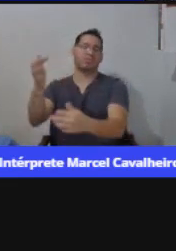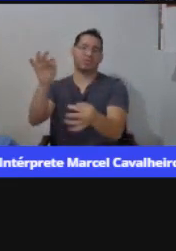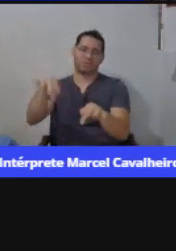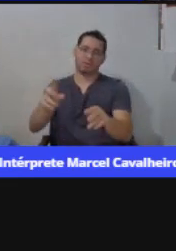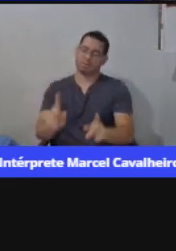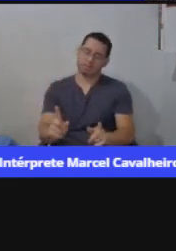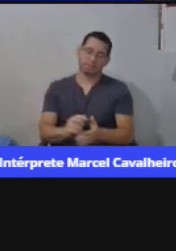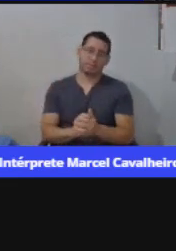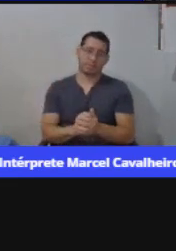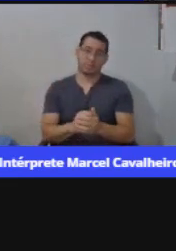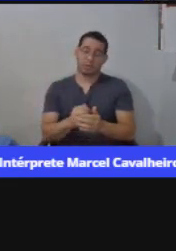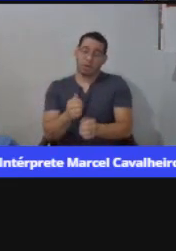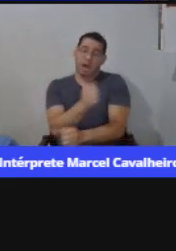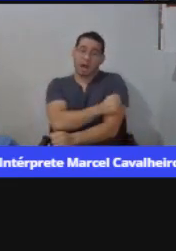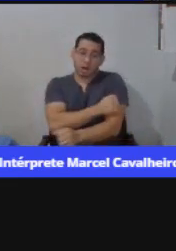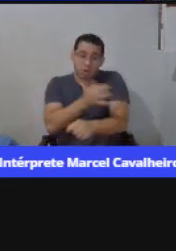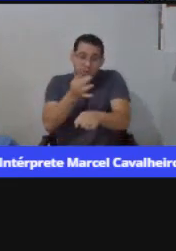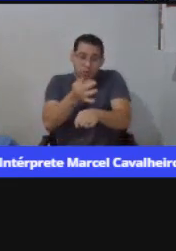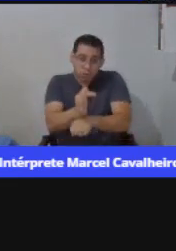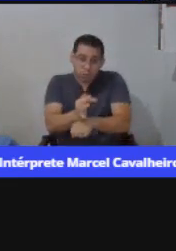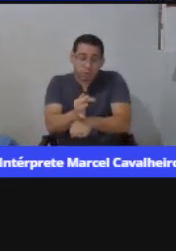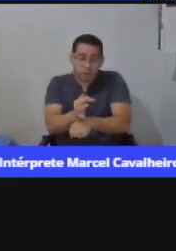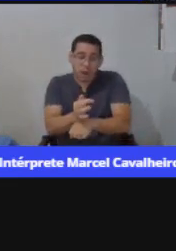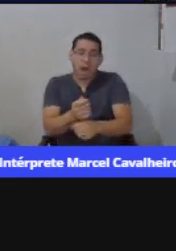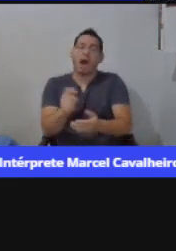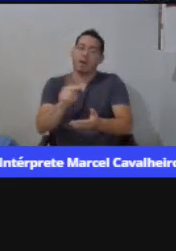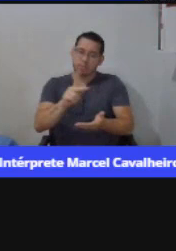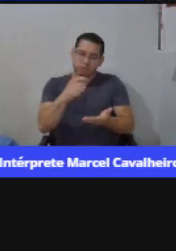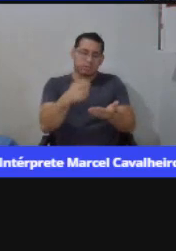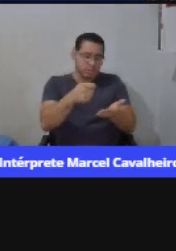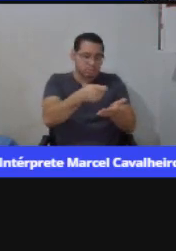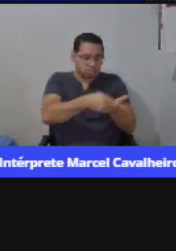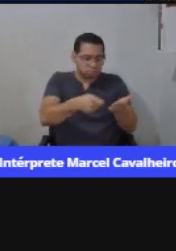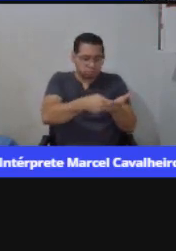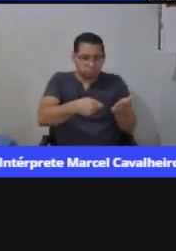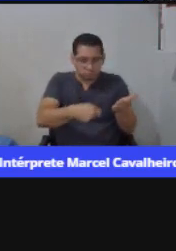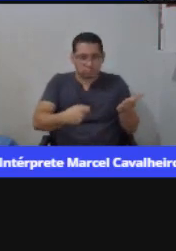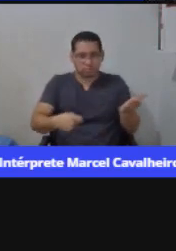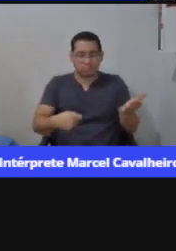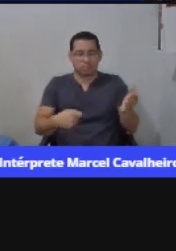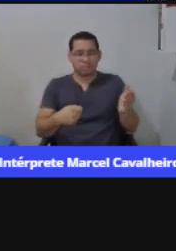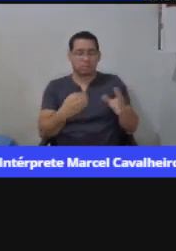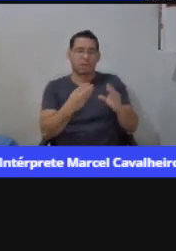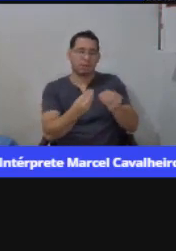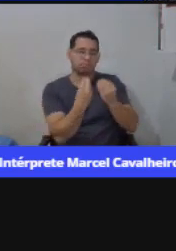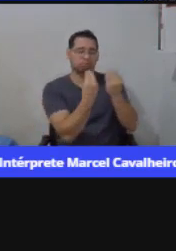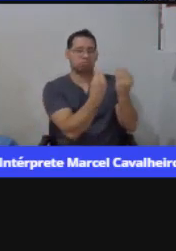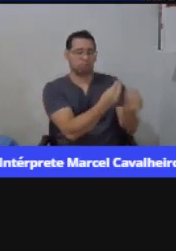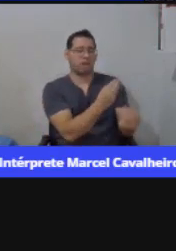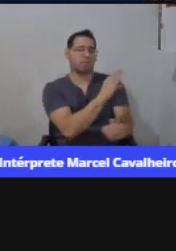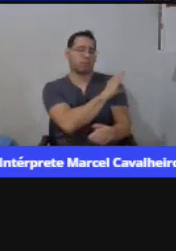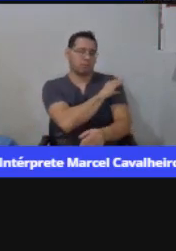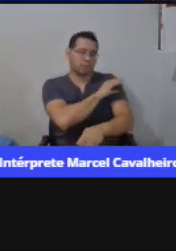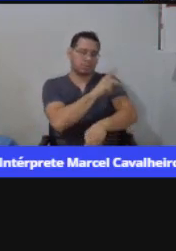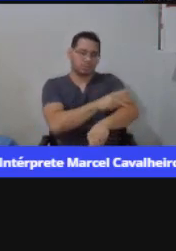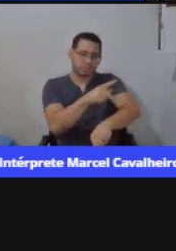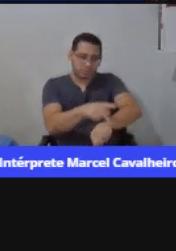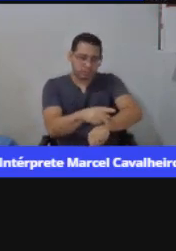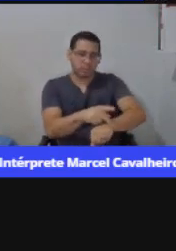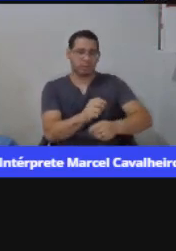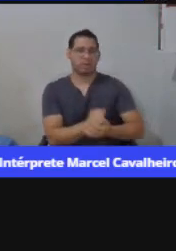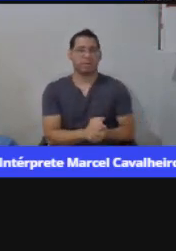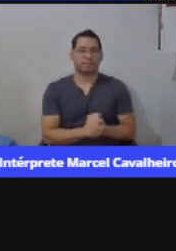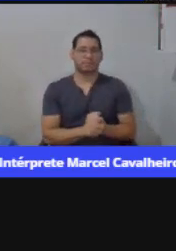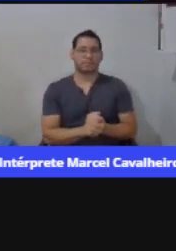é responsabilidade do professor, sim, fazer esse registro, esses encaminhamentos para as equipes que são responsáveis